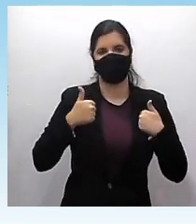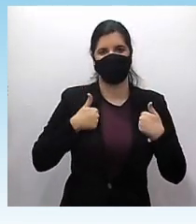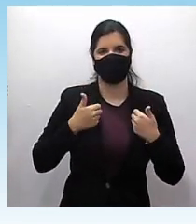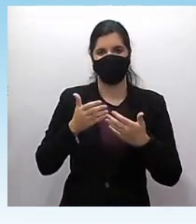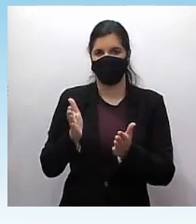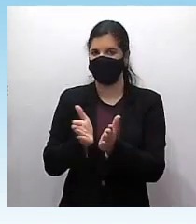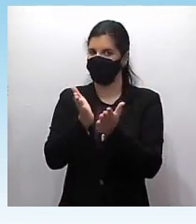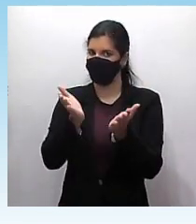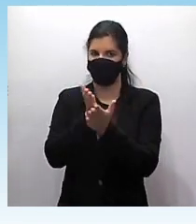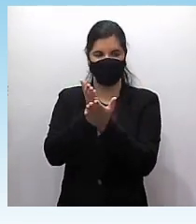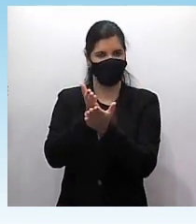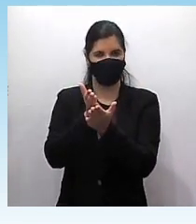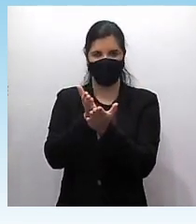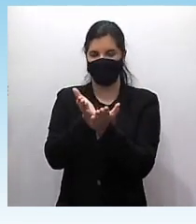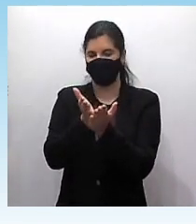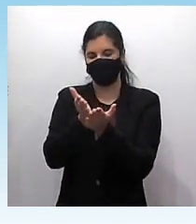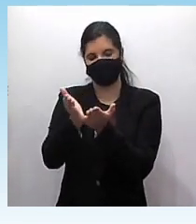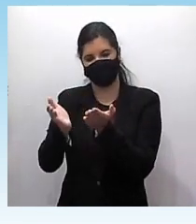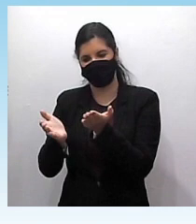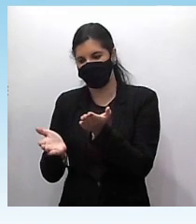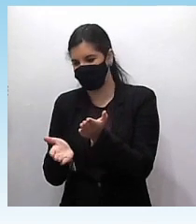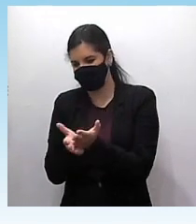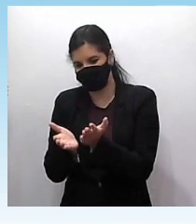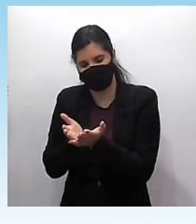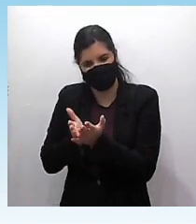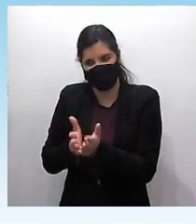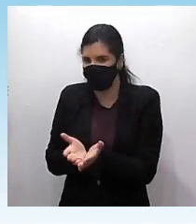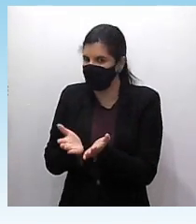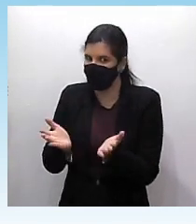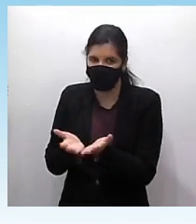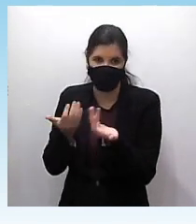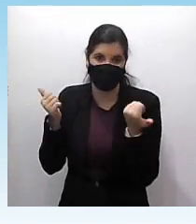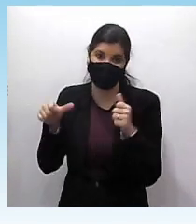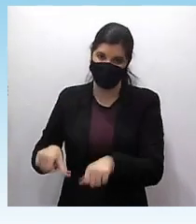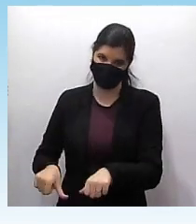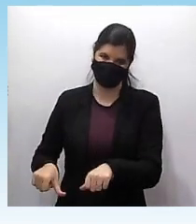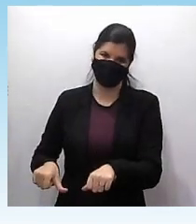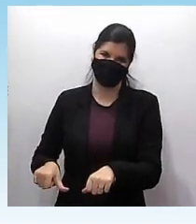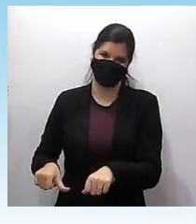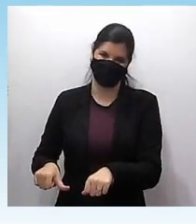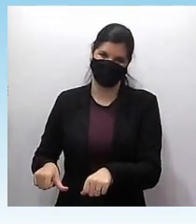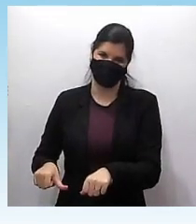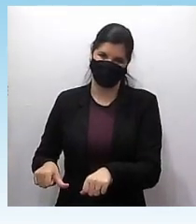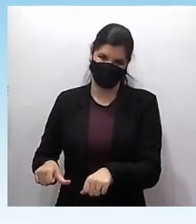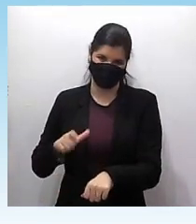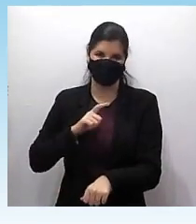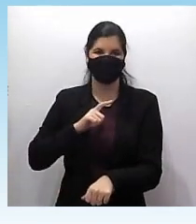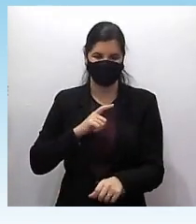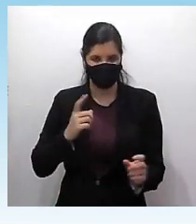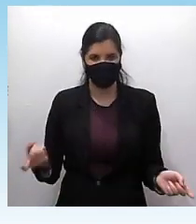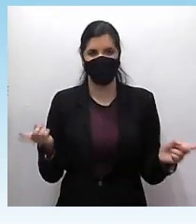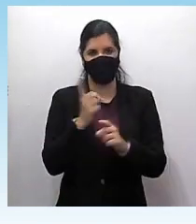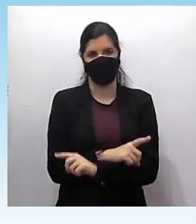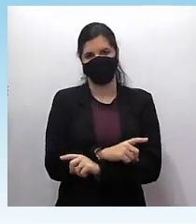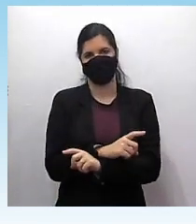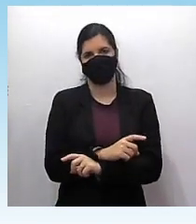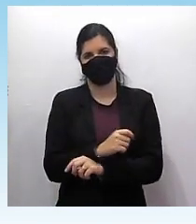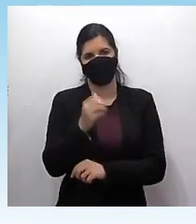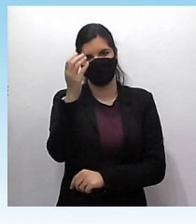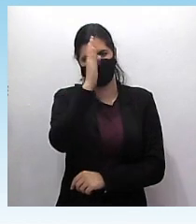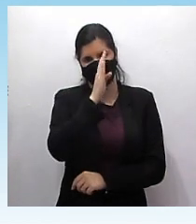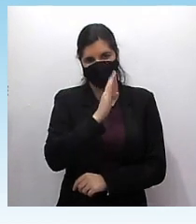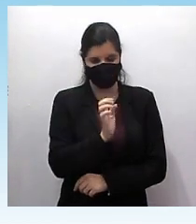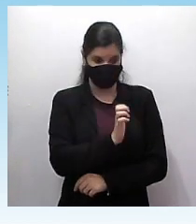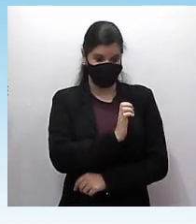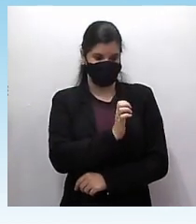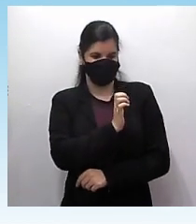é pobre também não participa desse processo, é muito pobre. Então a gente tem a realidade dos brasileiros estão entre os